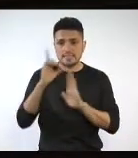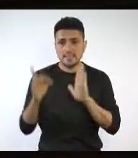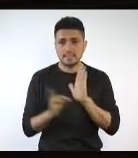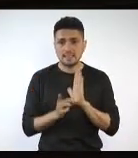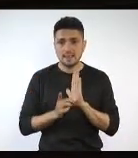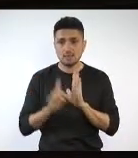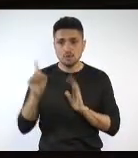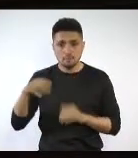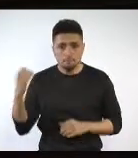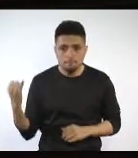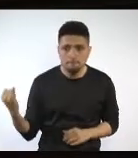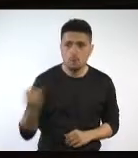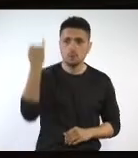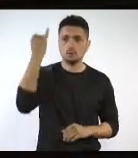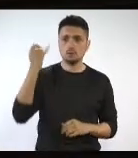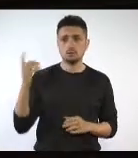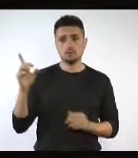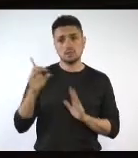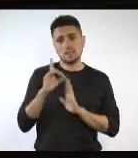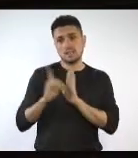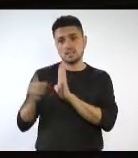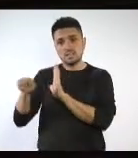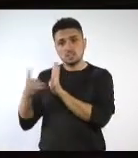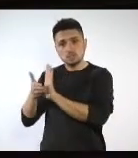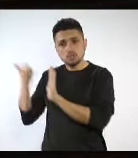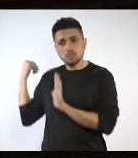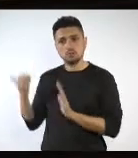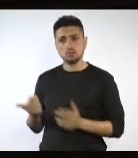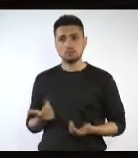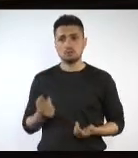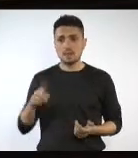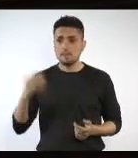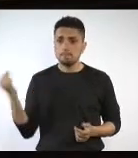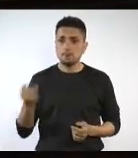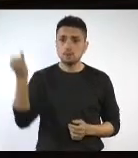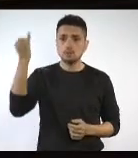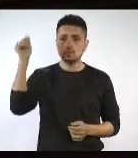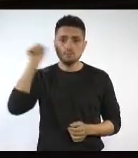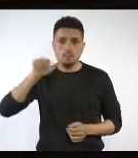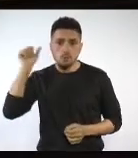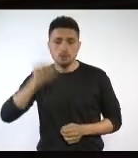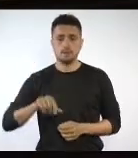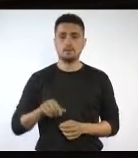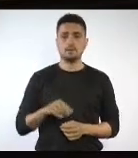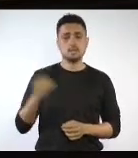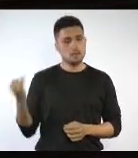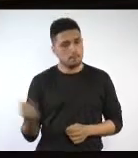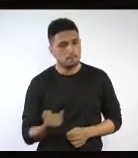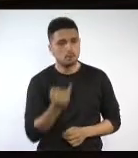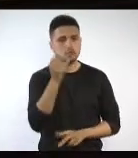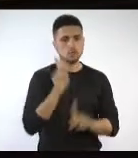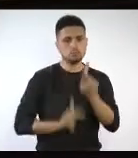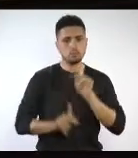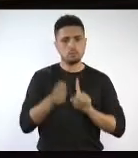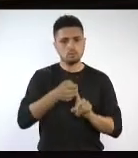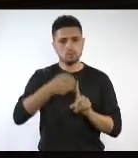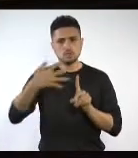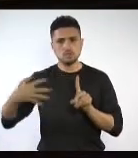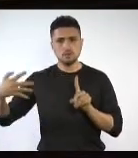que regulamentava uma lei que é essencial para as mulheres, essencial para a população